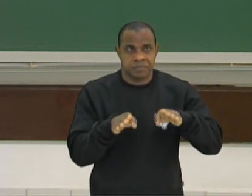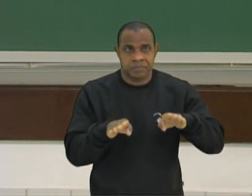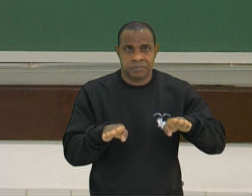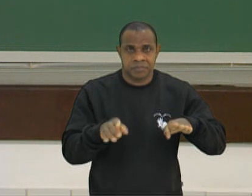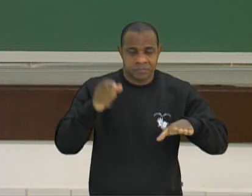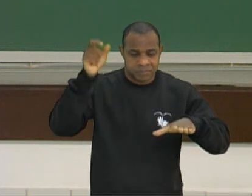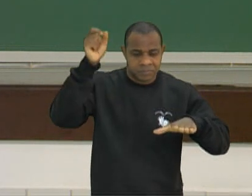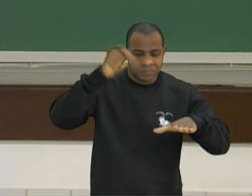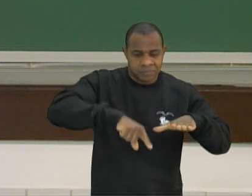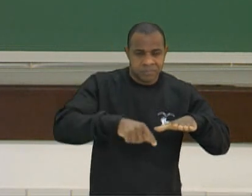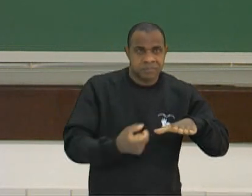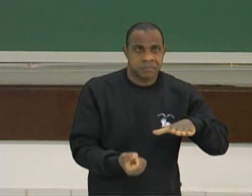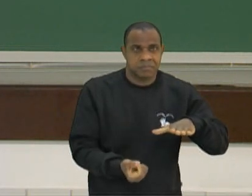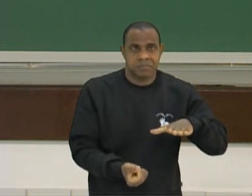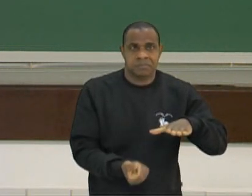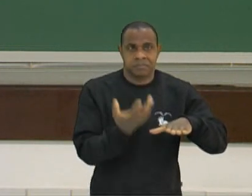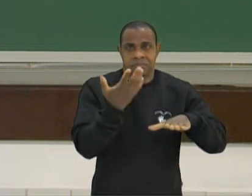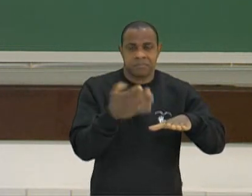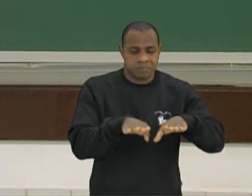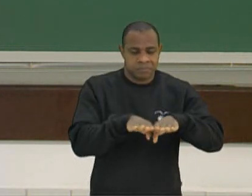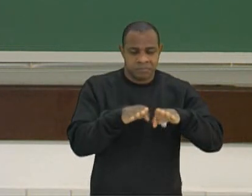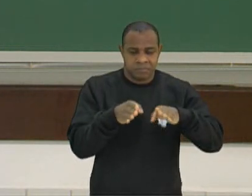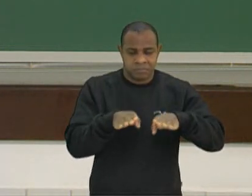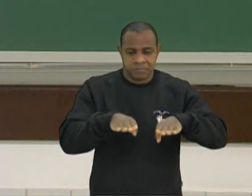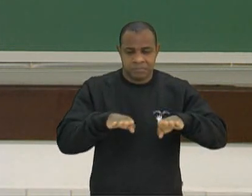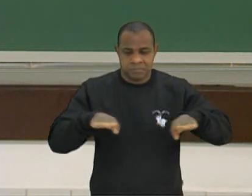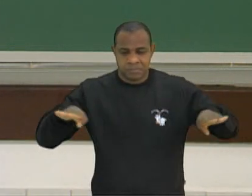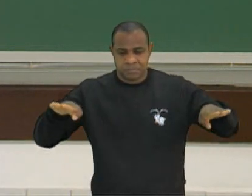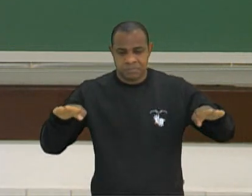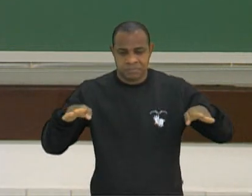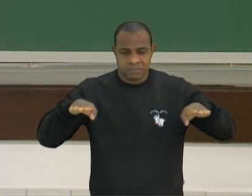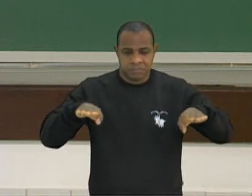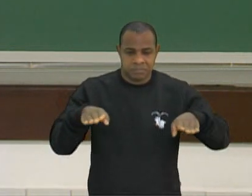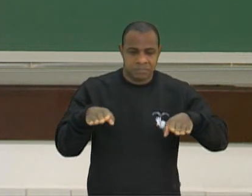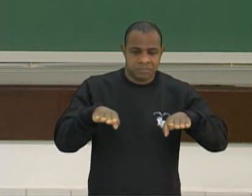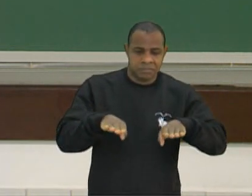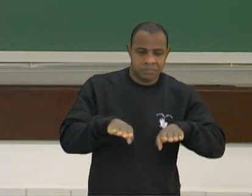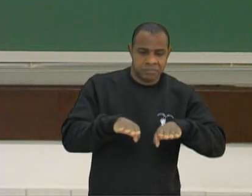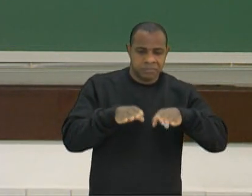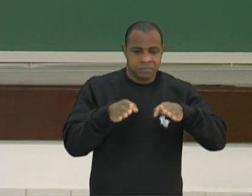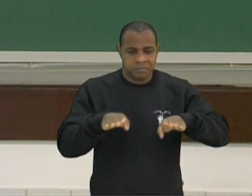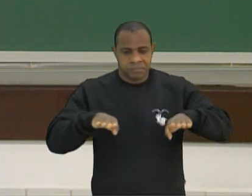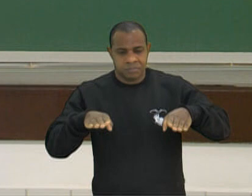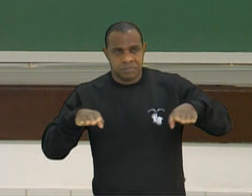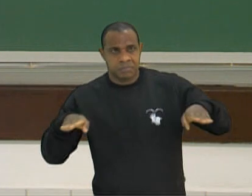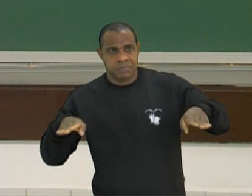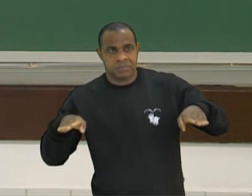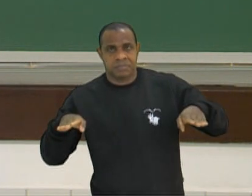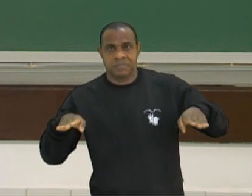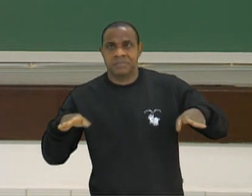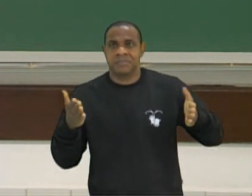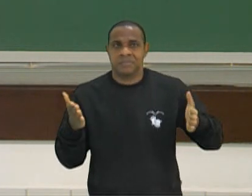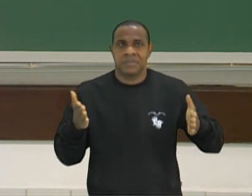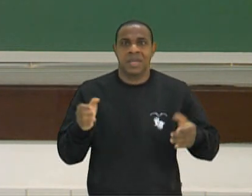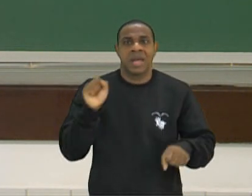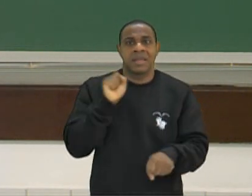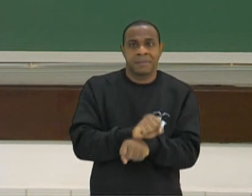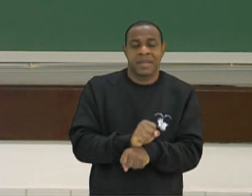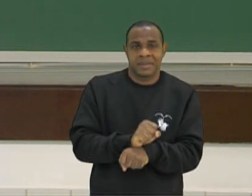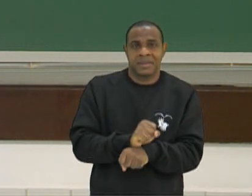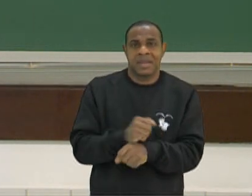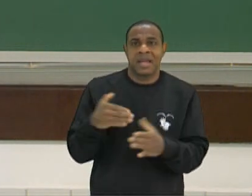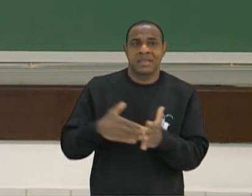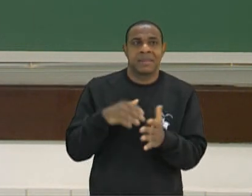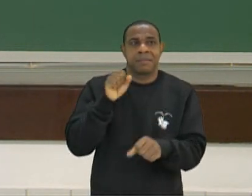na extremidade e ela vai retornar, vai deixar meio caótico essa superfície, até que se estabilize a situação